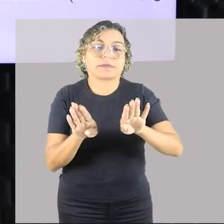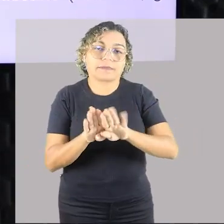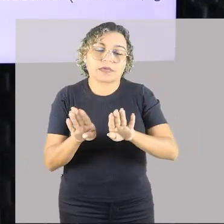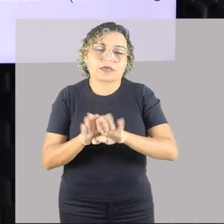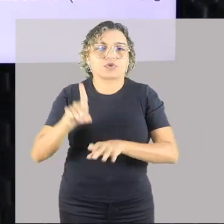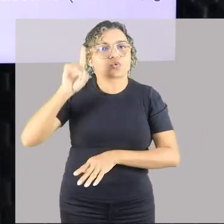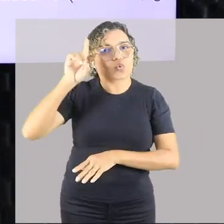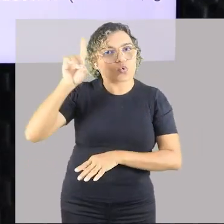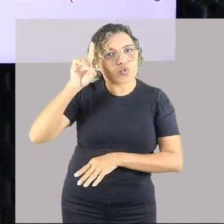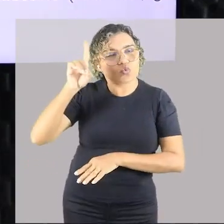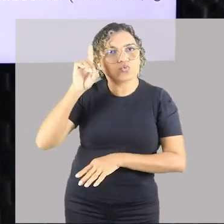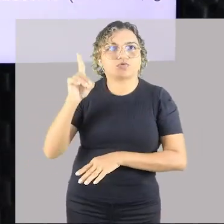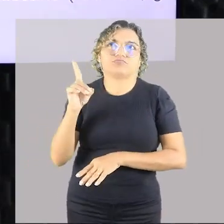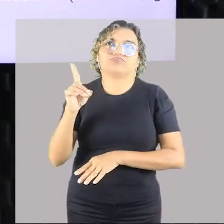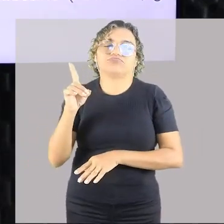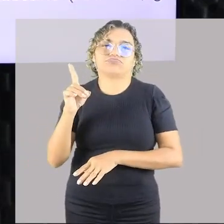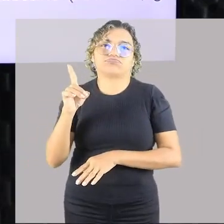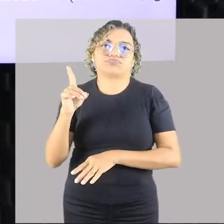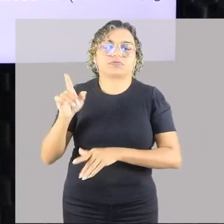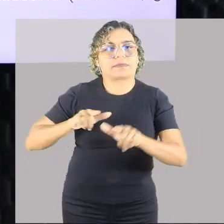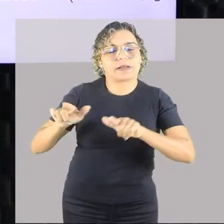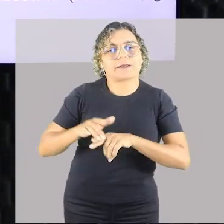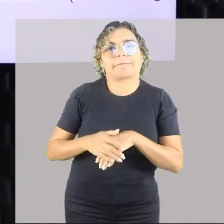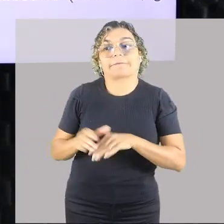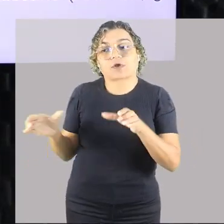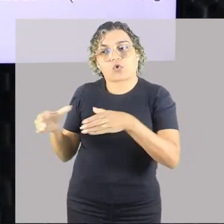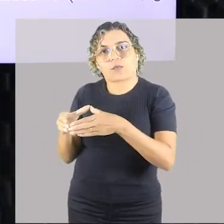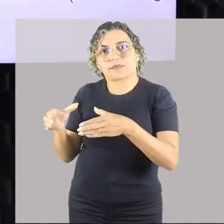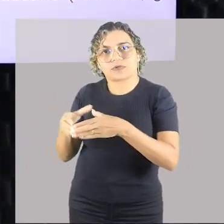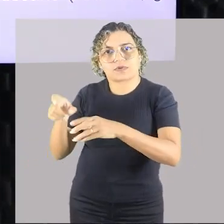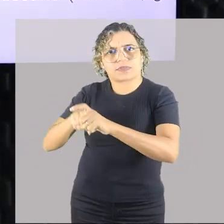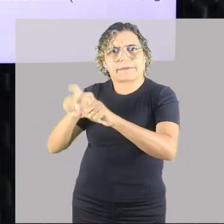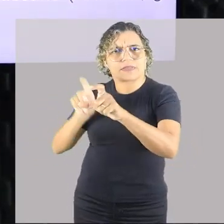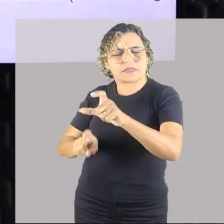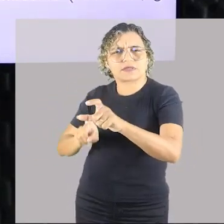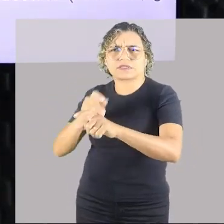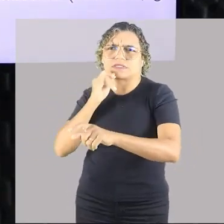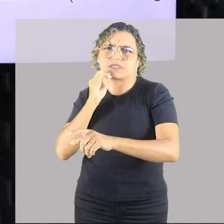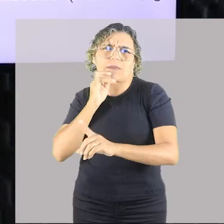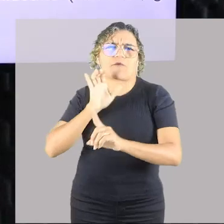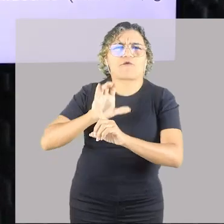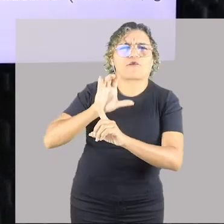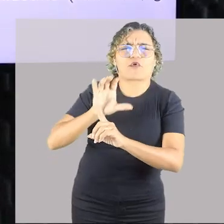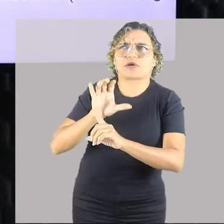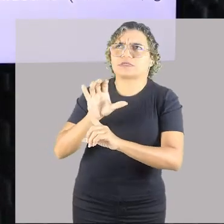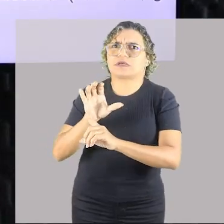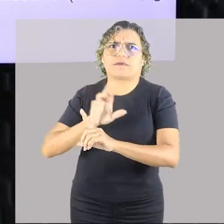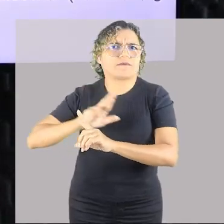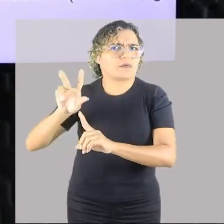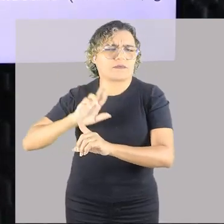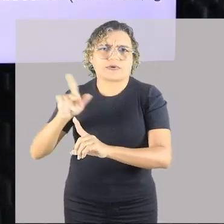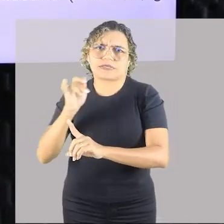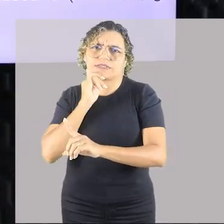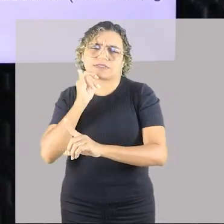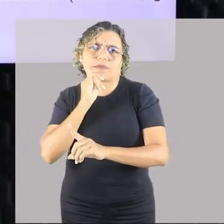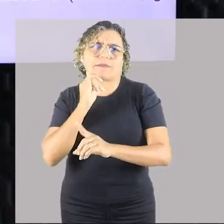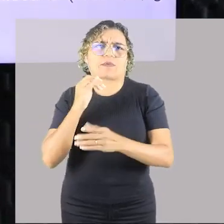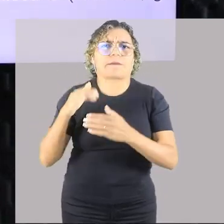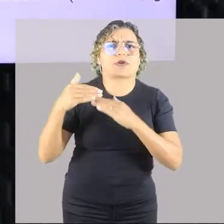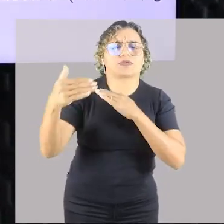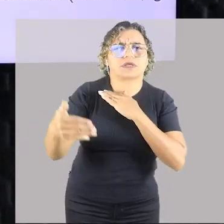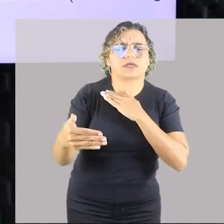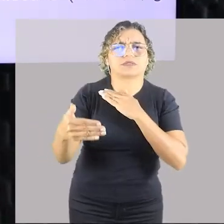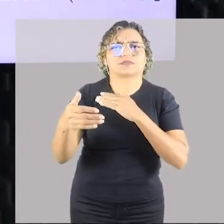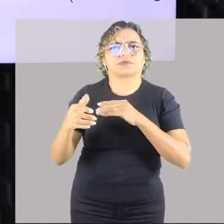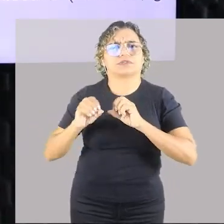disso, dedicação integral, se necessário. A comissão é independente, ela não sofre influência, por exemplo, digamos, no processo